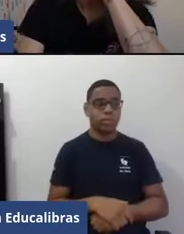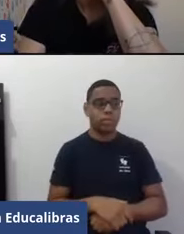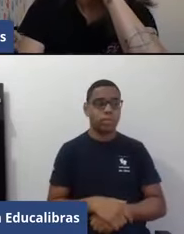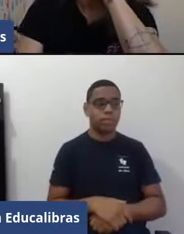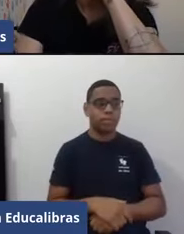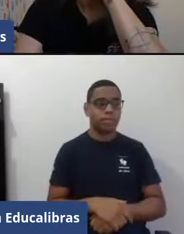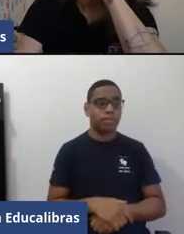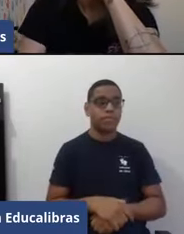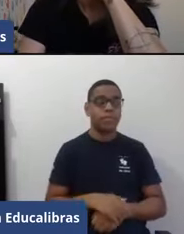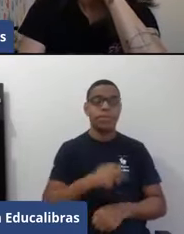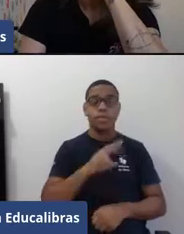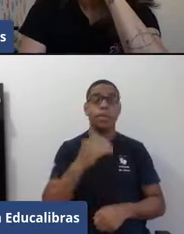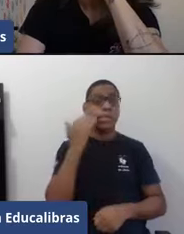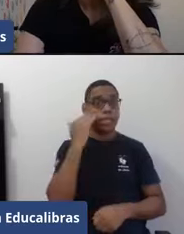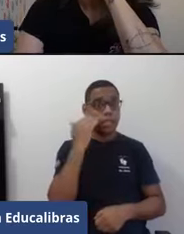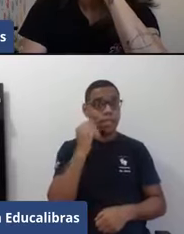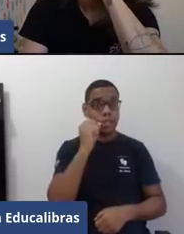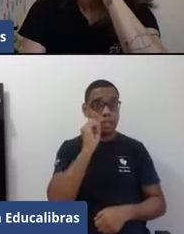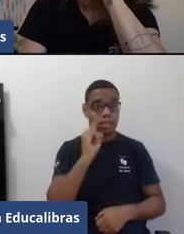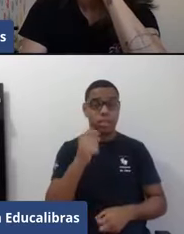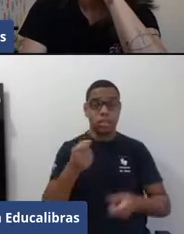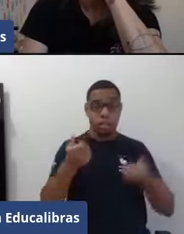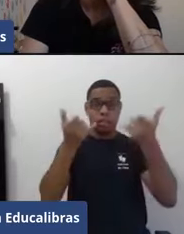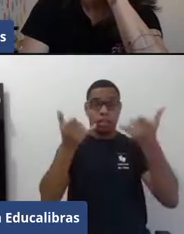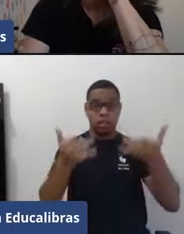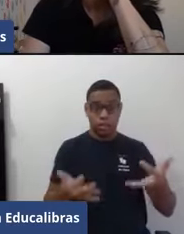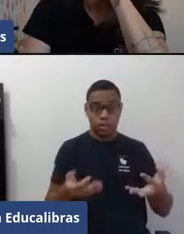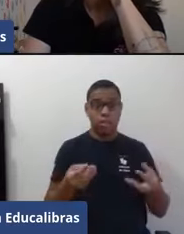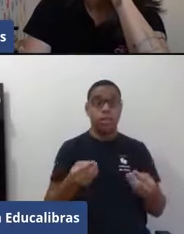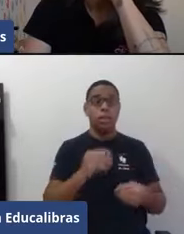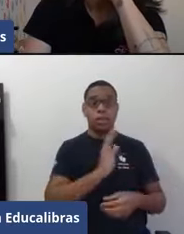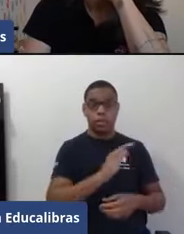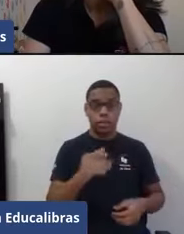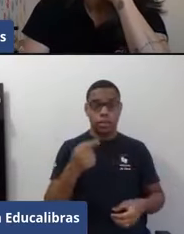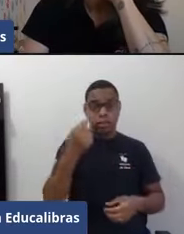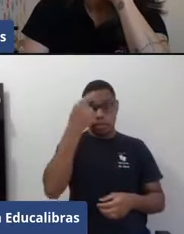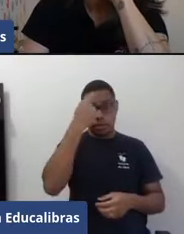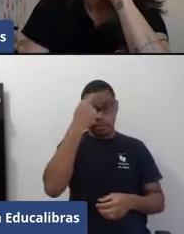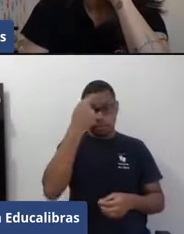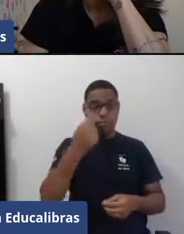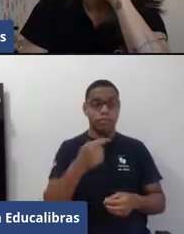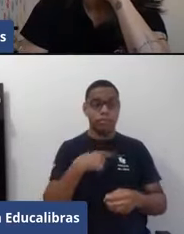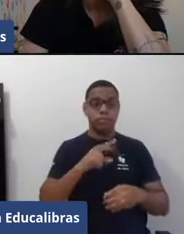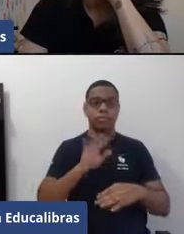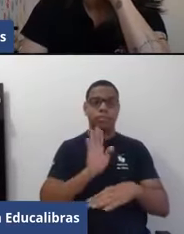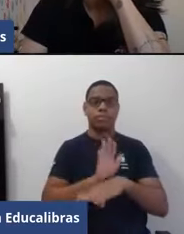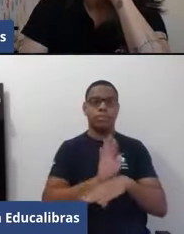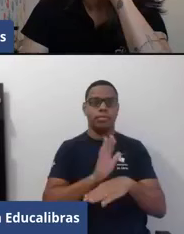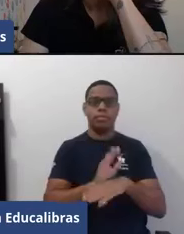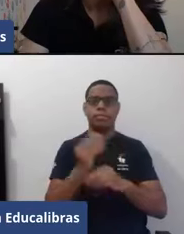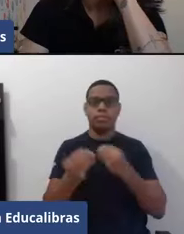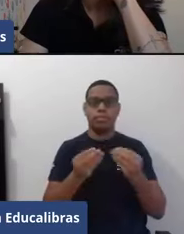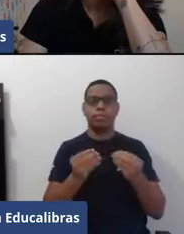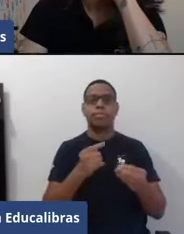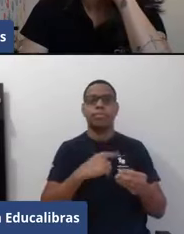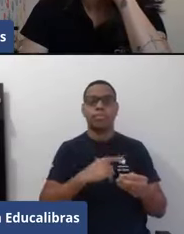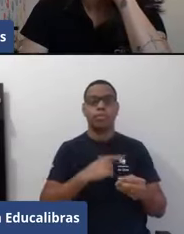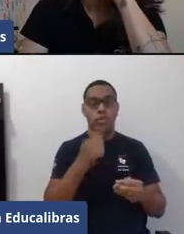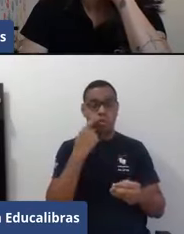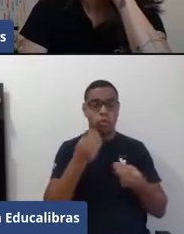vai entender, a partir do momento que você faz esse jovem, essa criança pensar, ele vai ajudar essa criança, esse adolescente na